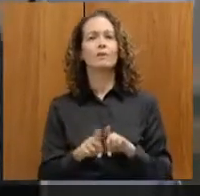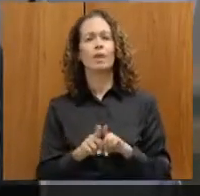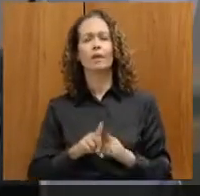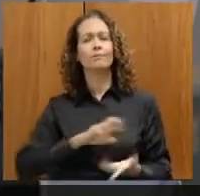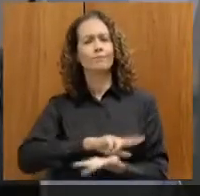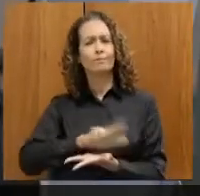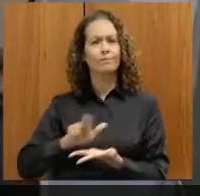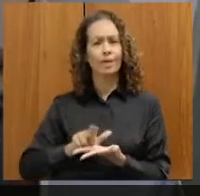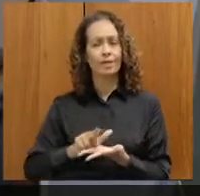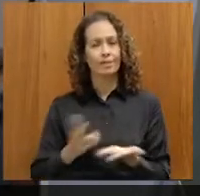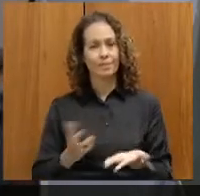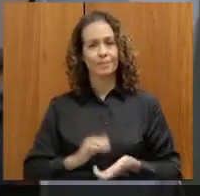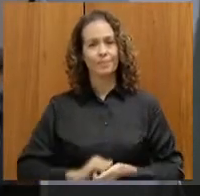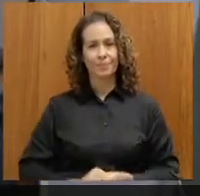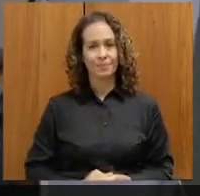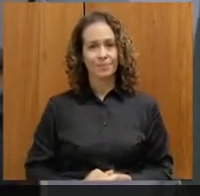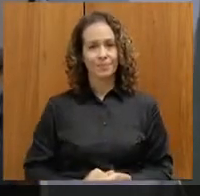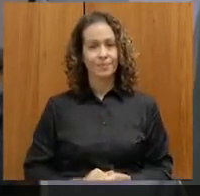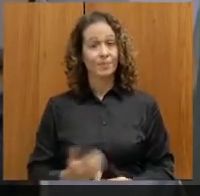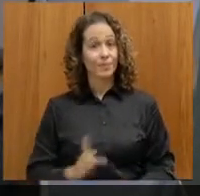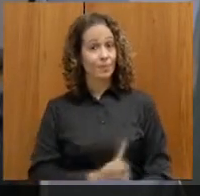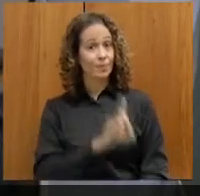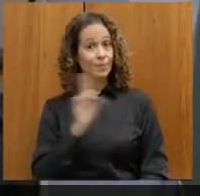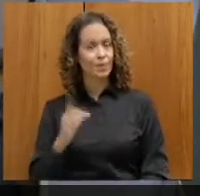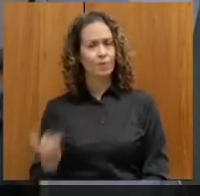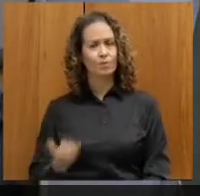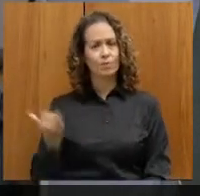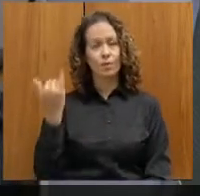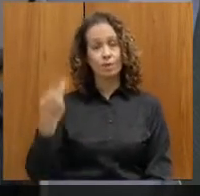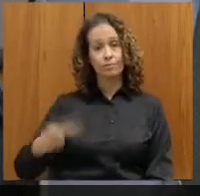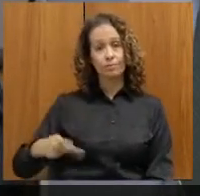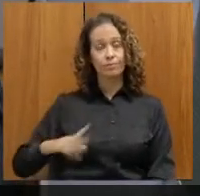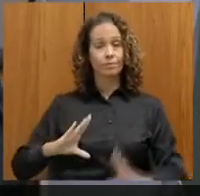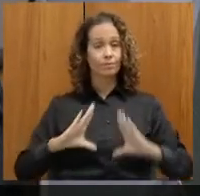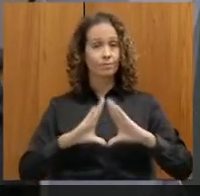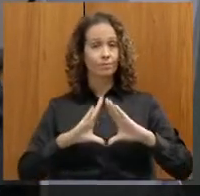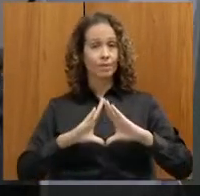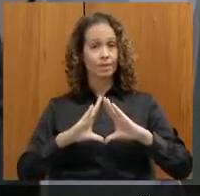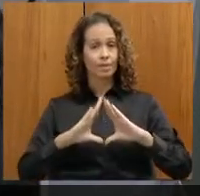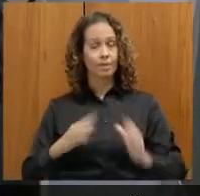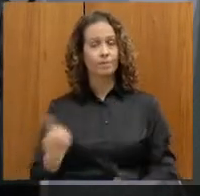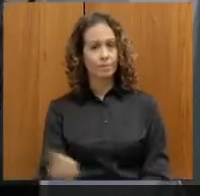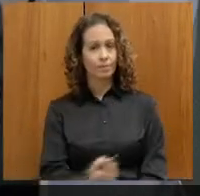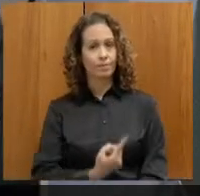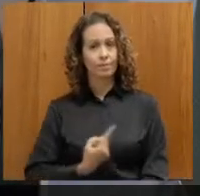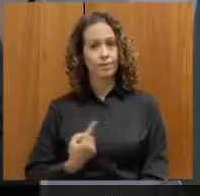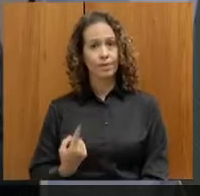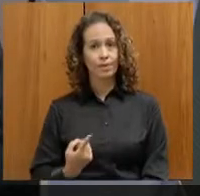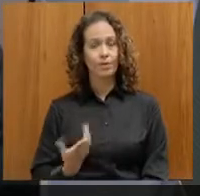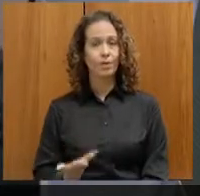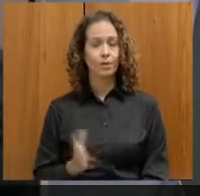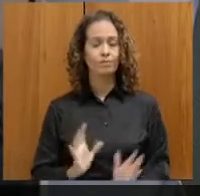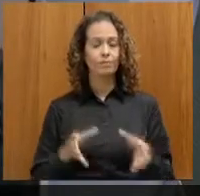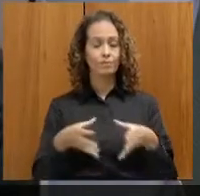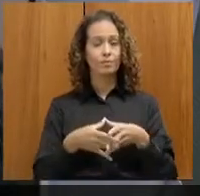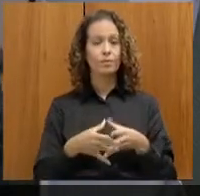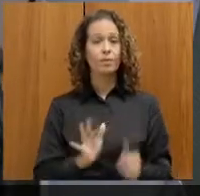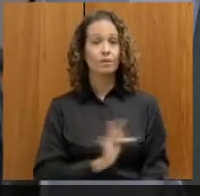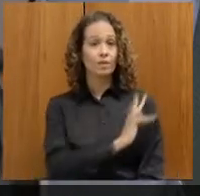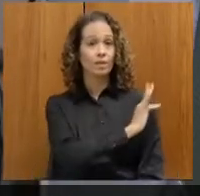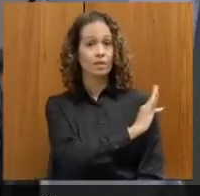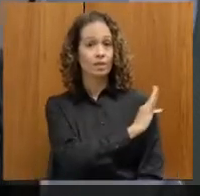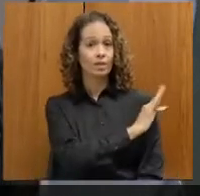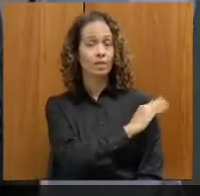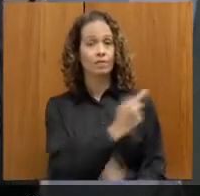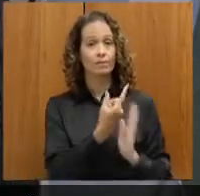né filho é um dia muito importante para essa casa para nós da comissão de fiscalização financeira